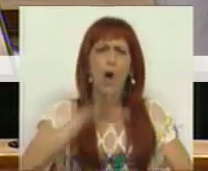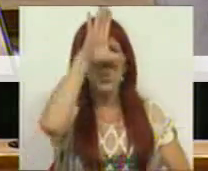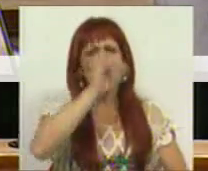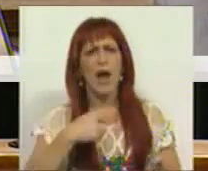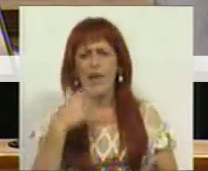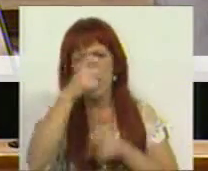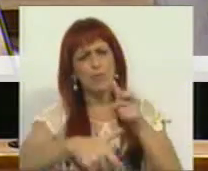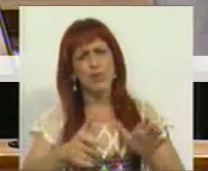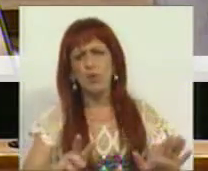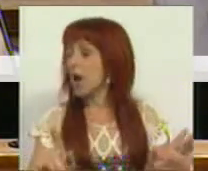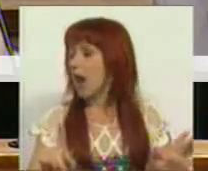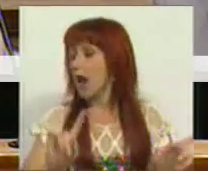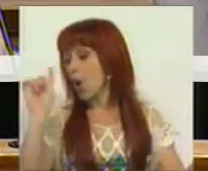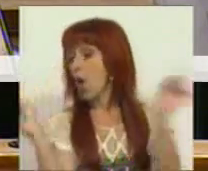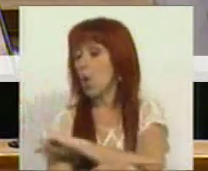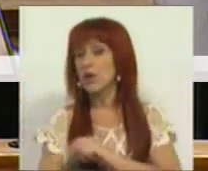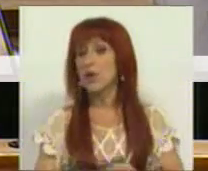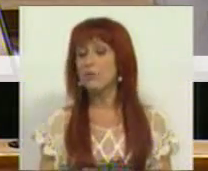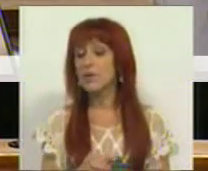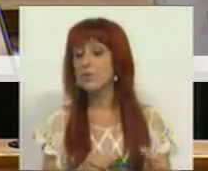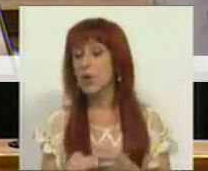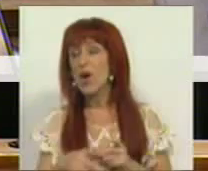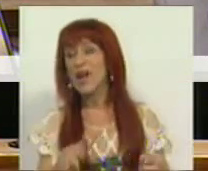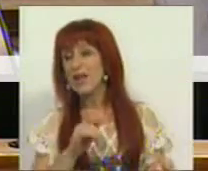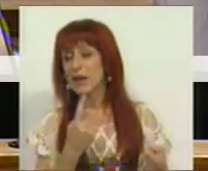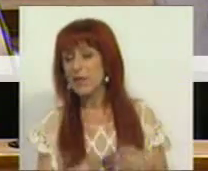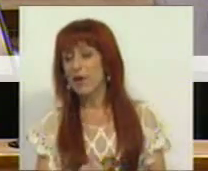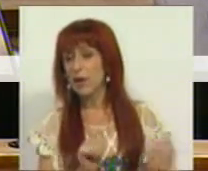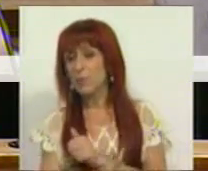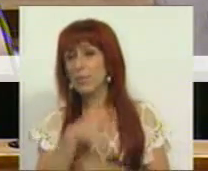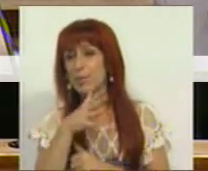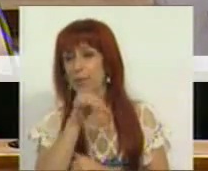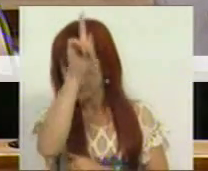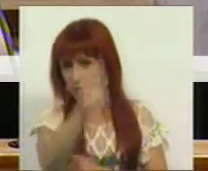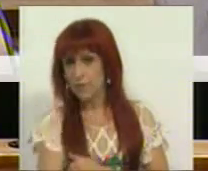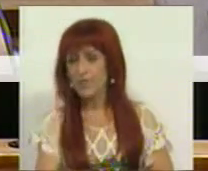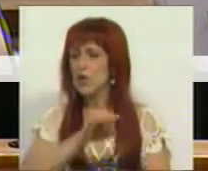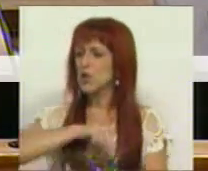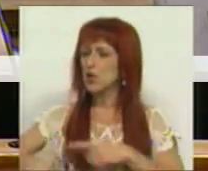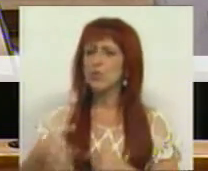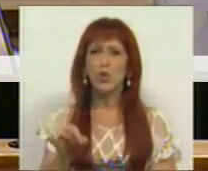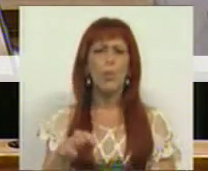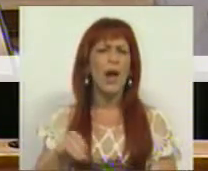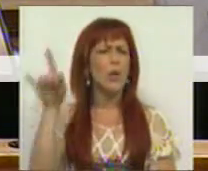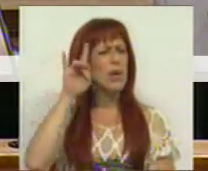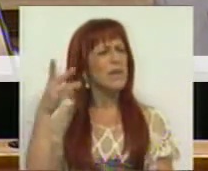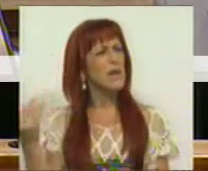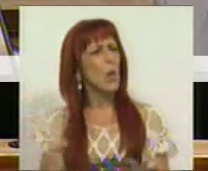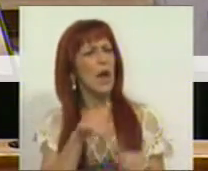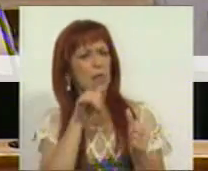Estados e contribuintes, não. Pelo contrário, tem que ajustar o seu argumentário. E o Sr. Deputado Paulo Cavaleiro fez aqui assim